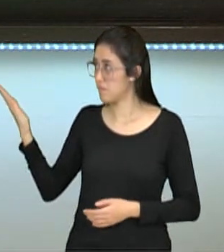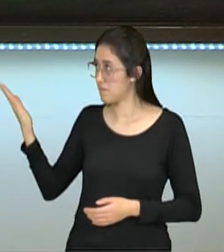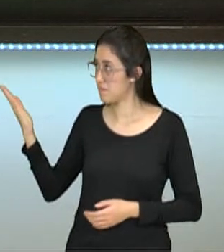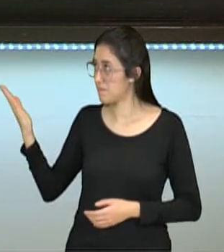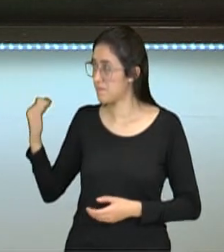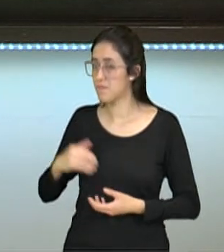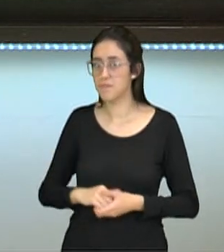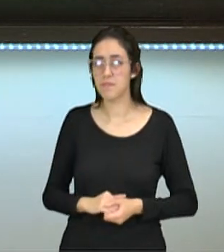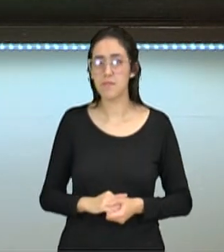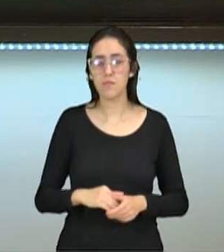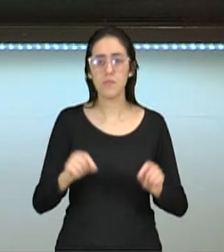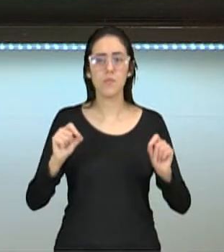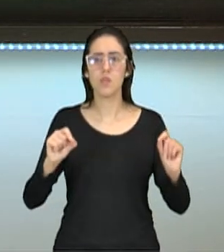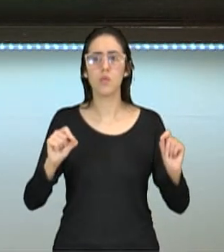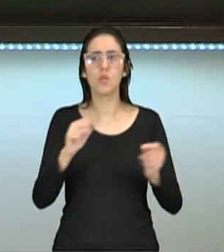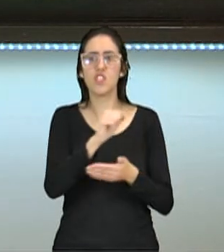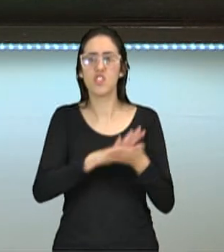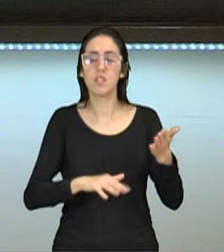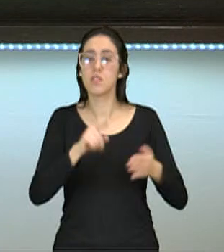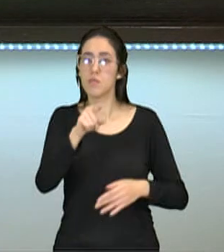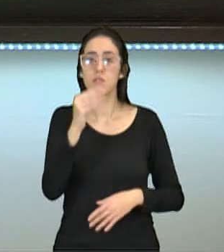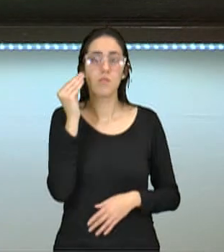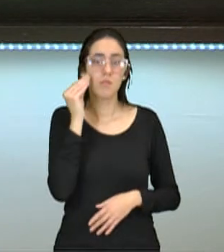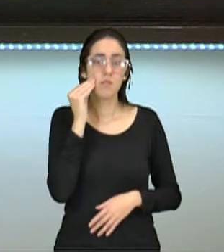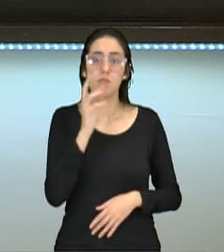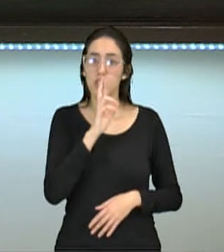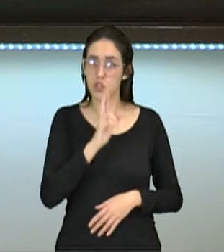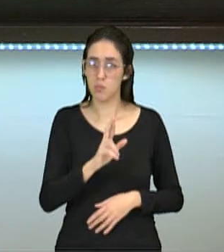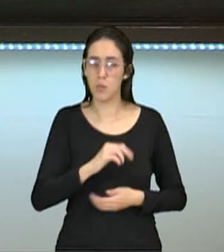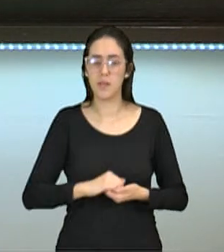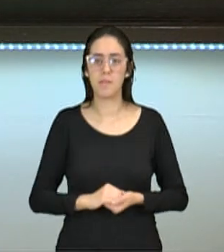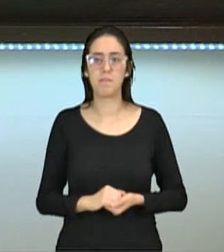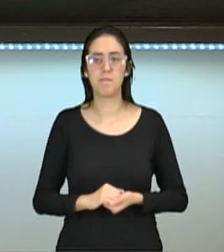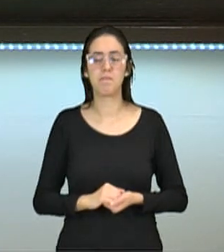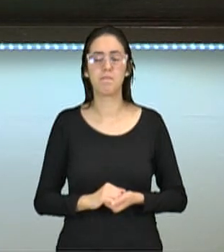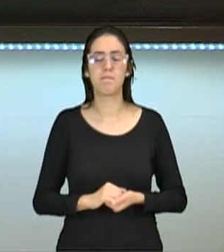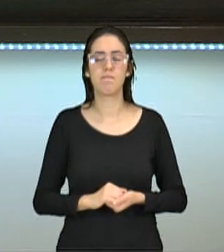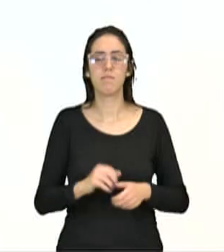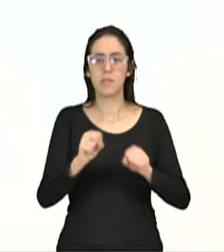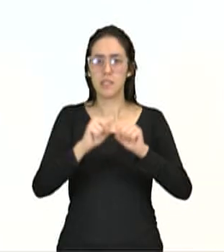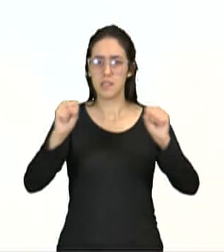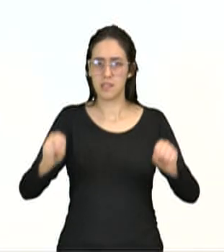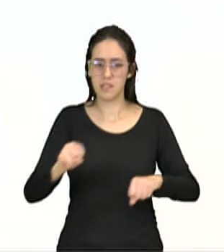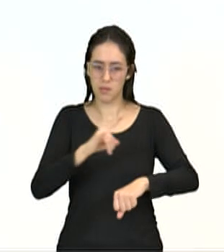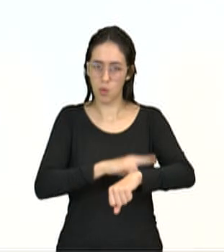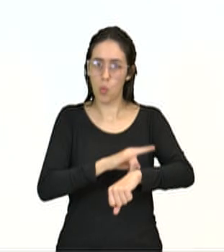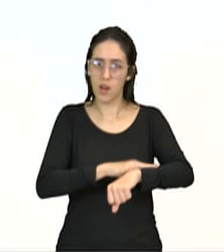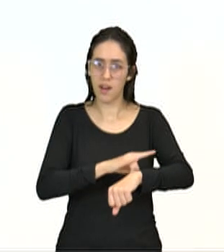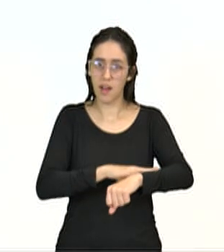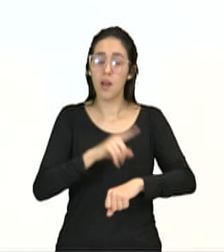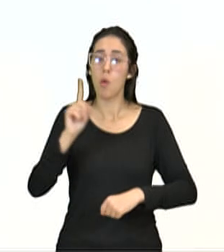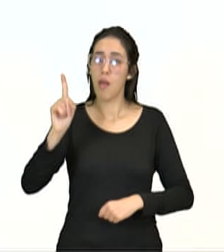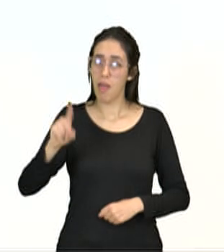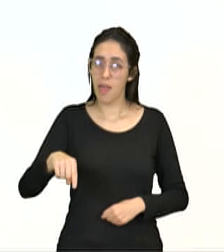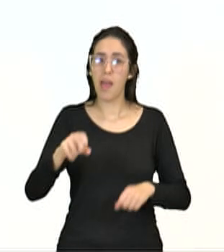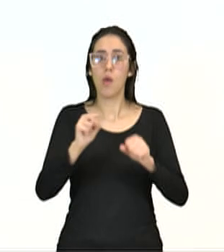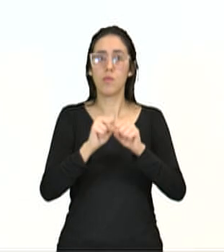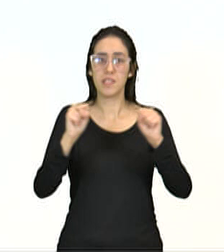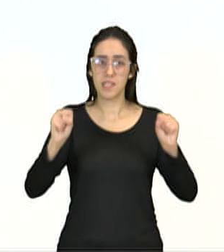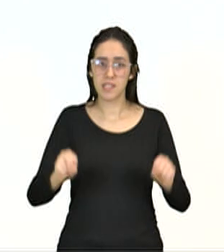hoje. E a atividade para você responder aí é a seguinte: o sistema urinário é um dos sistemas